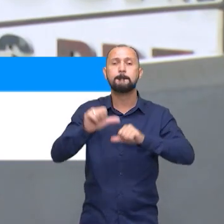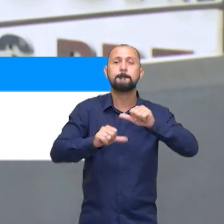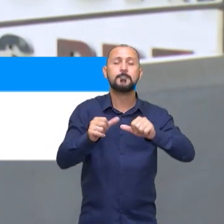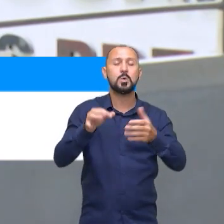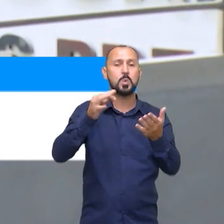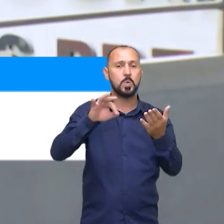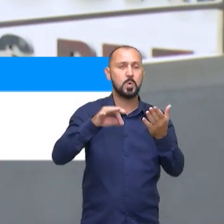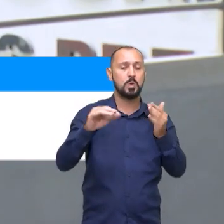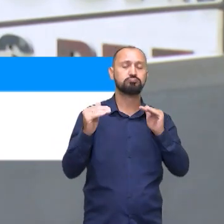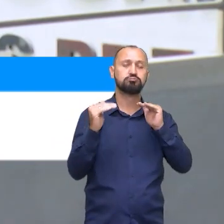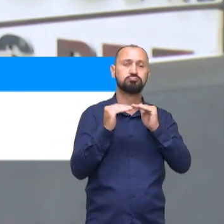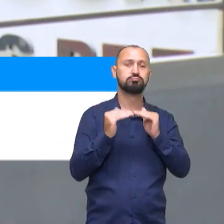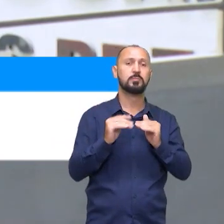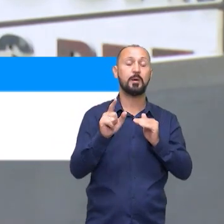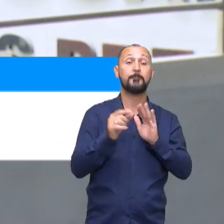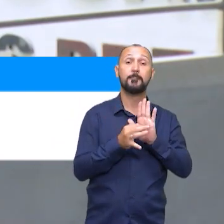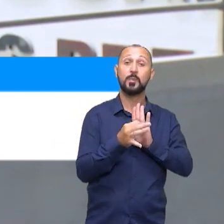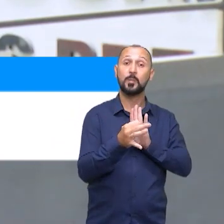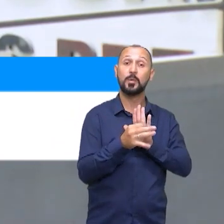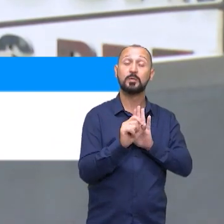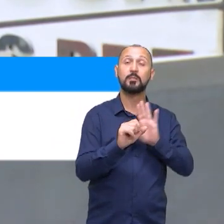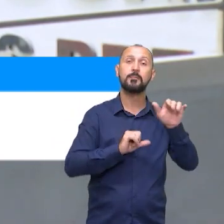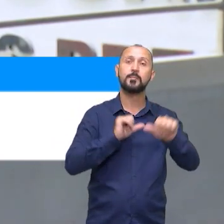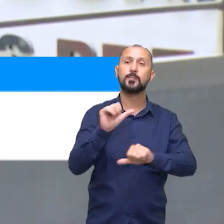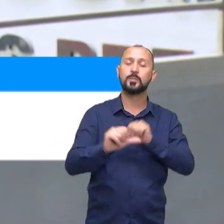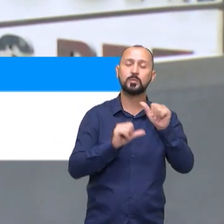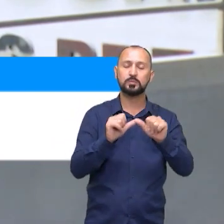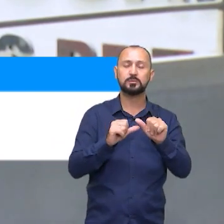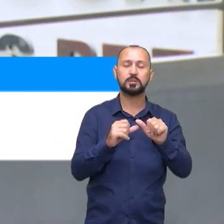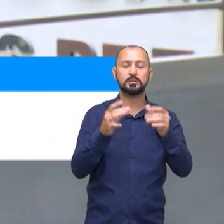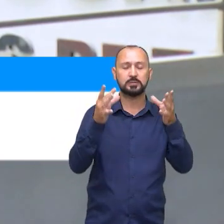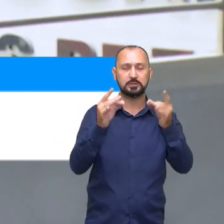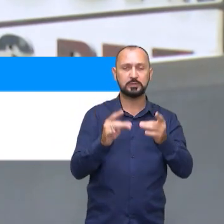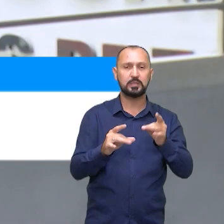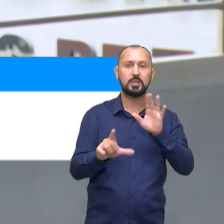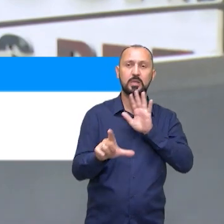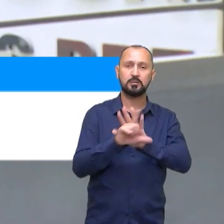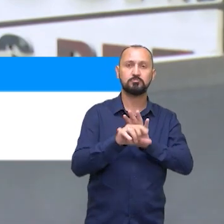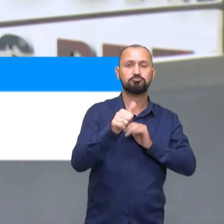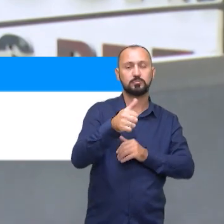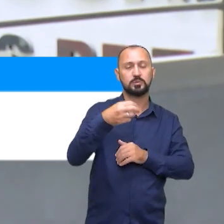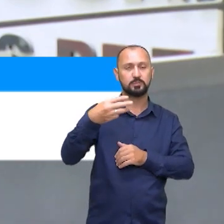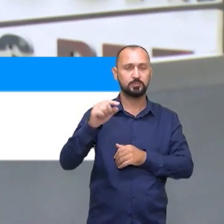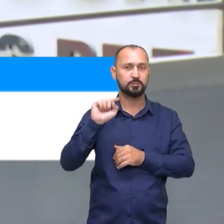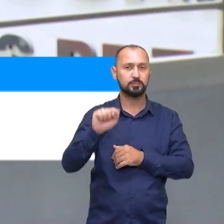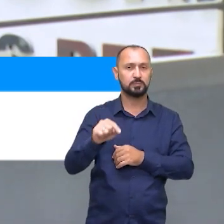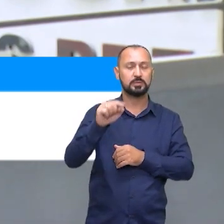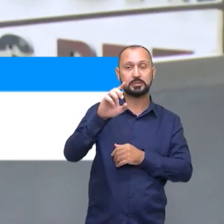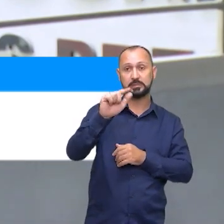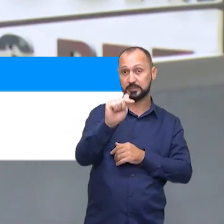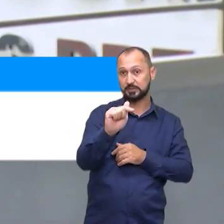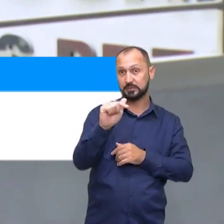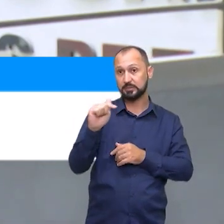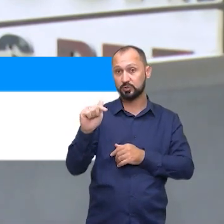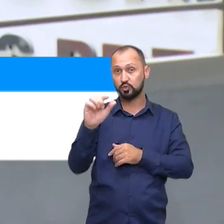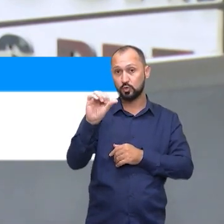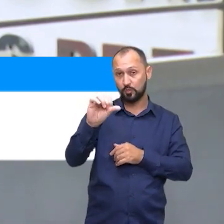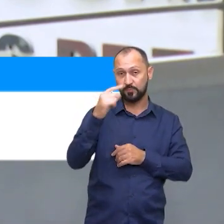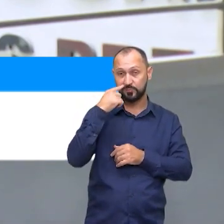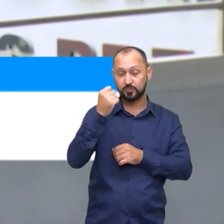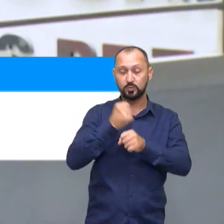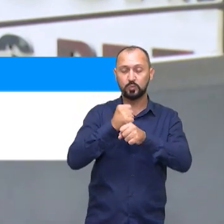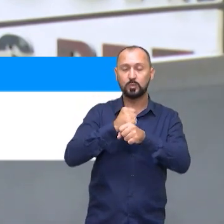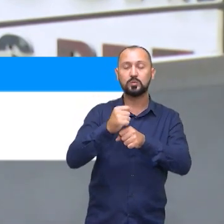ao plenário com parecer favorável. A proposta altera dispositivo da Lei 3.779, de 11 de novembro